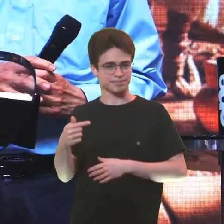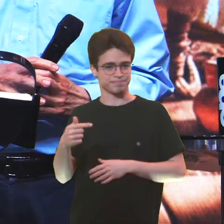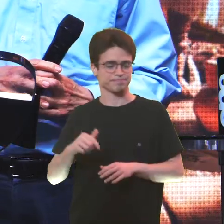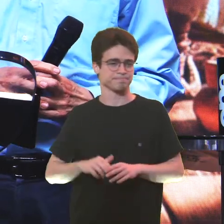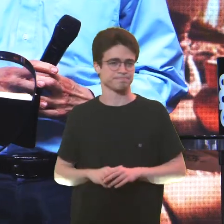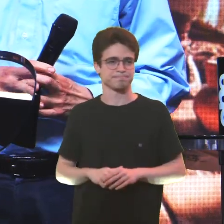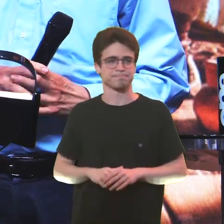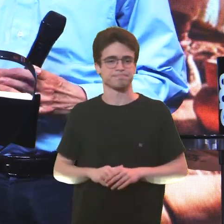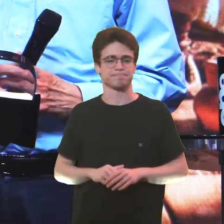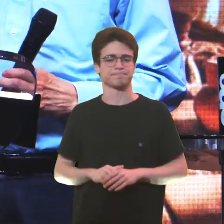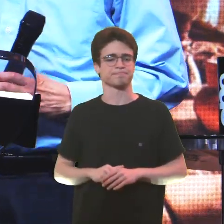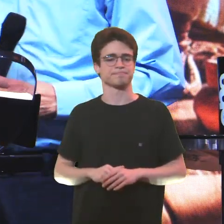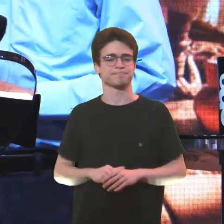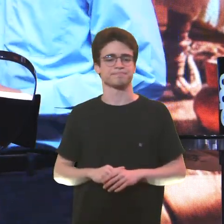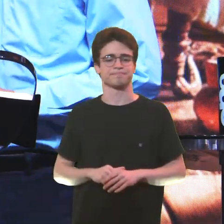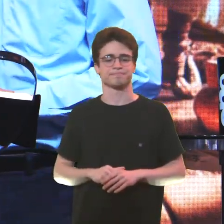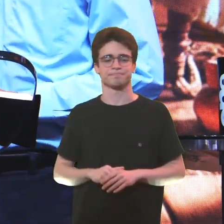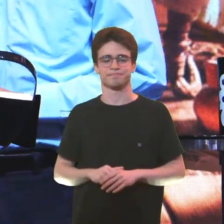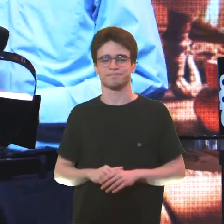até o 7.